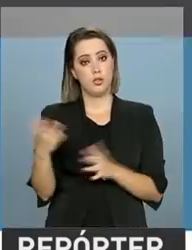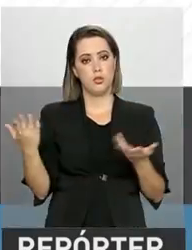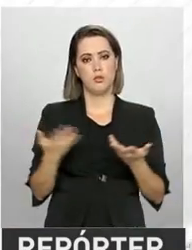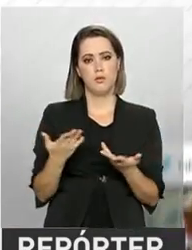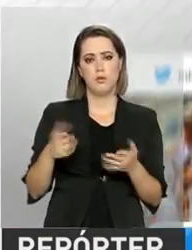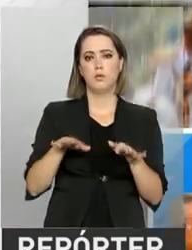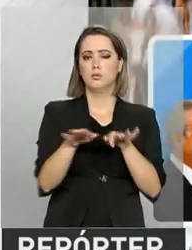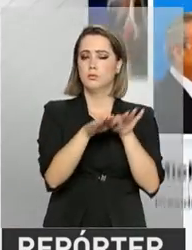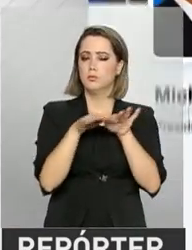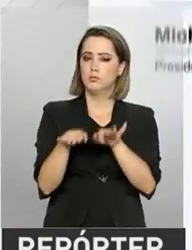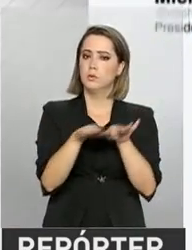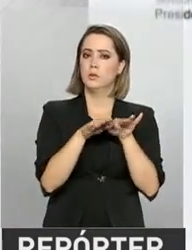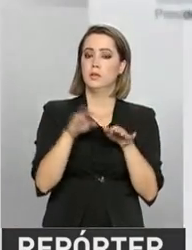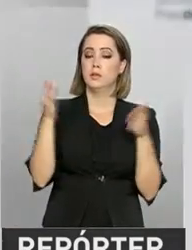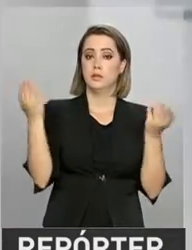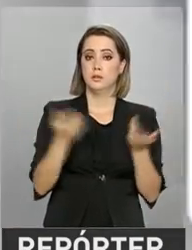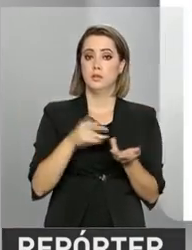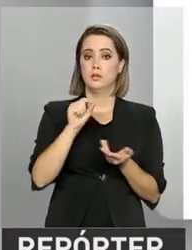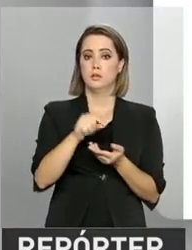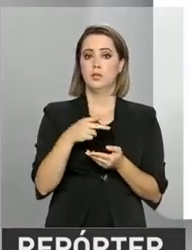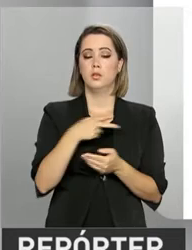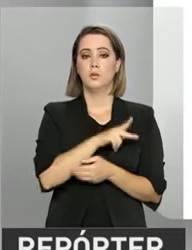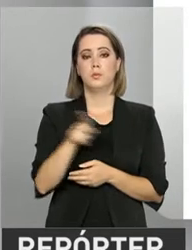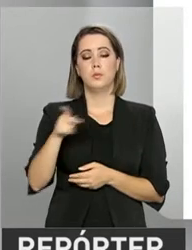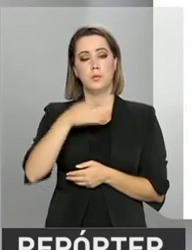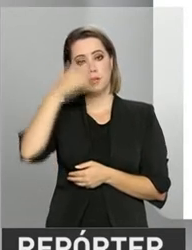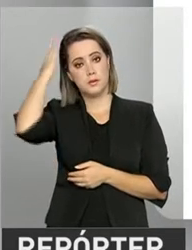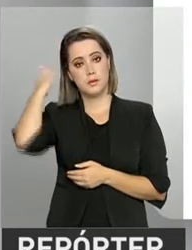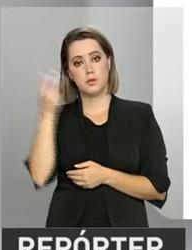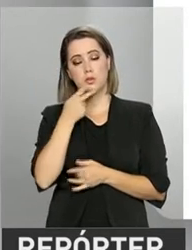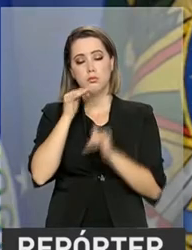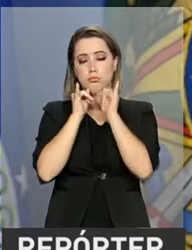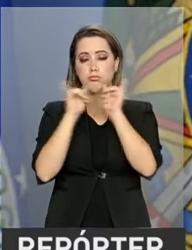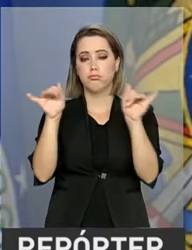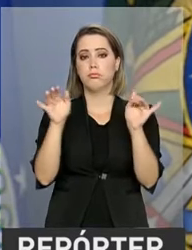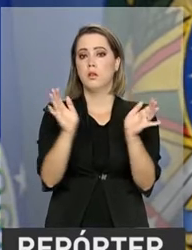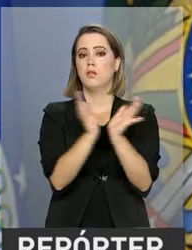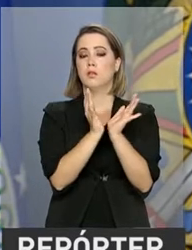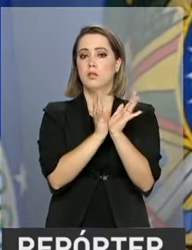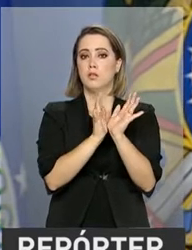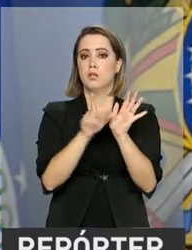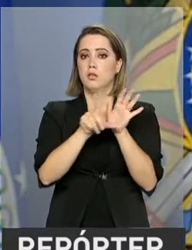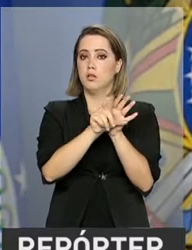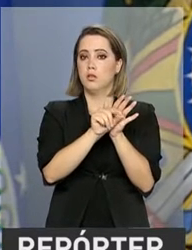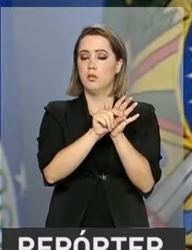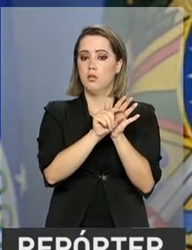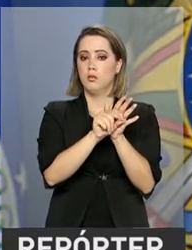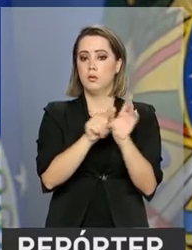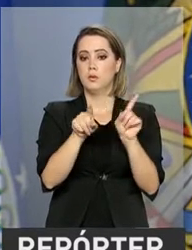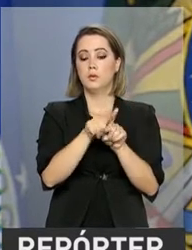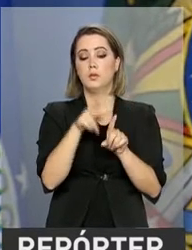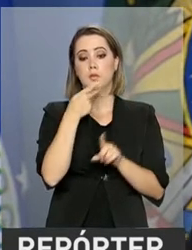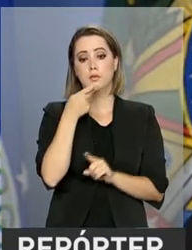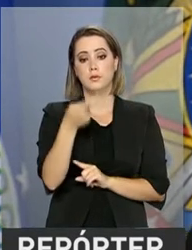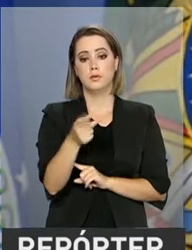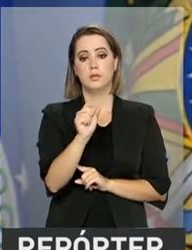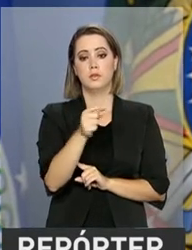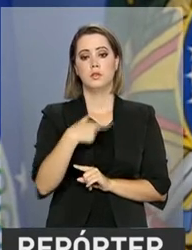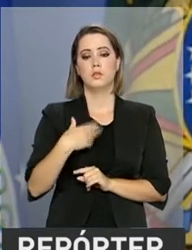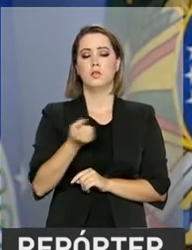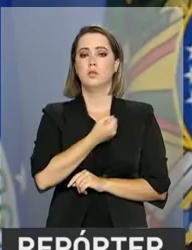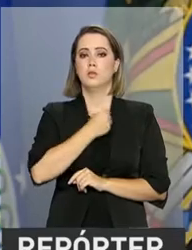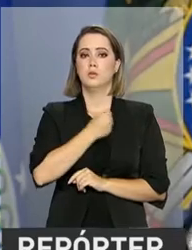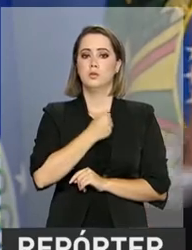que levou o presidente michel temer a se manifestar pelas redes sociais ea se pronunciar sobre o índice internacional que